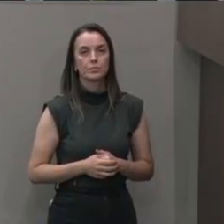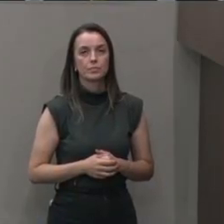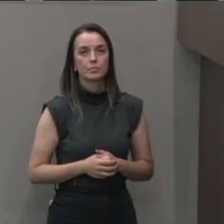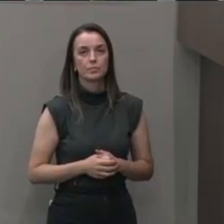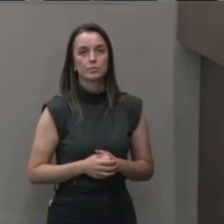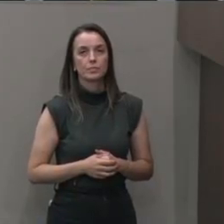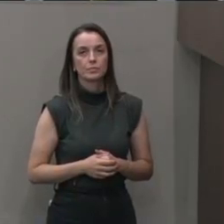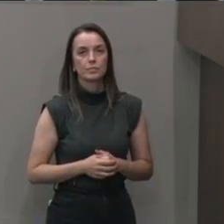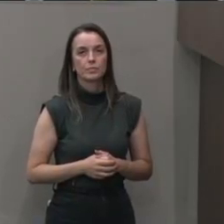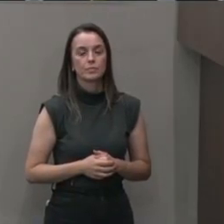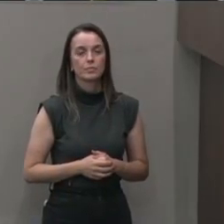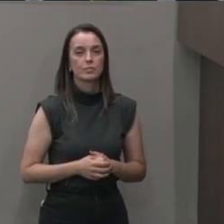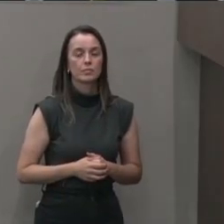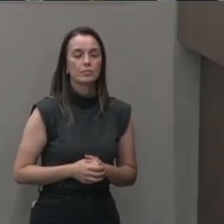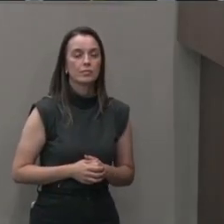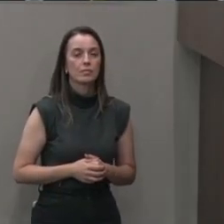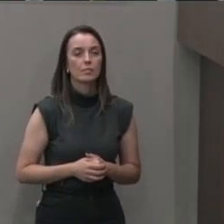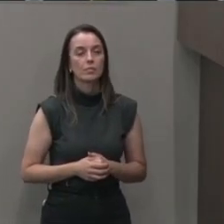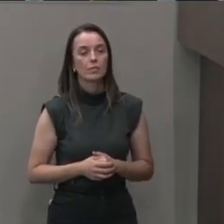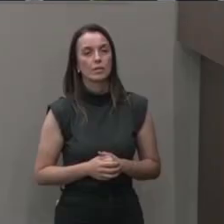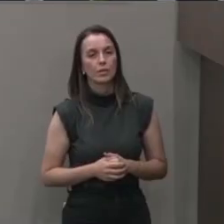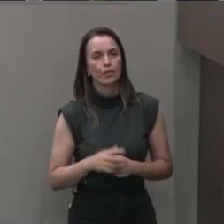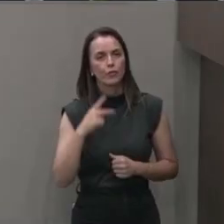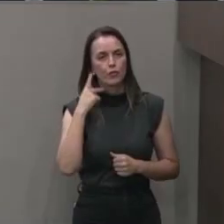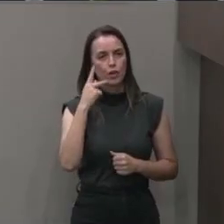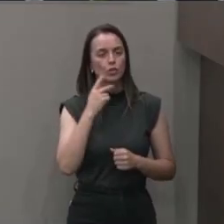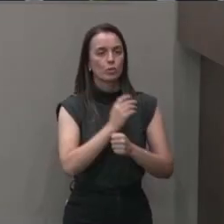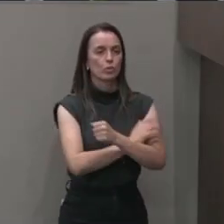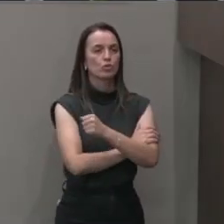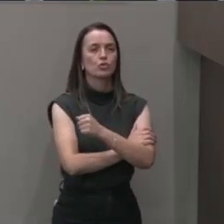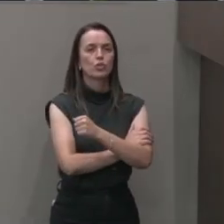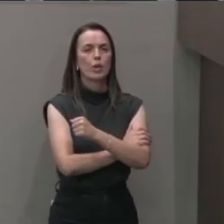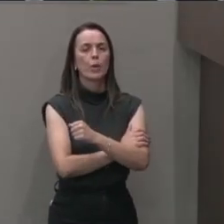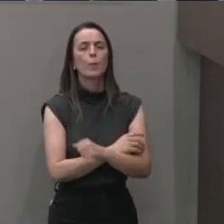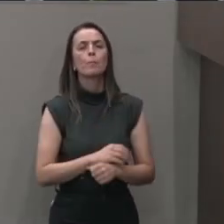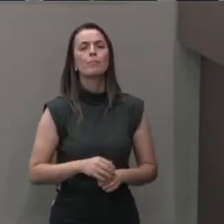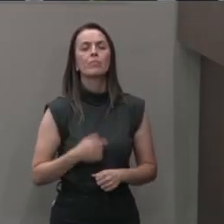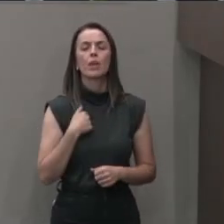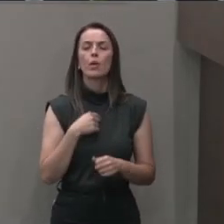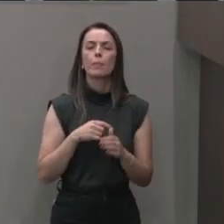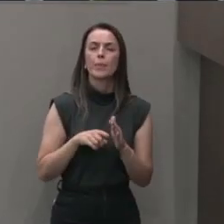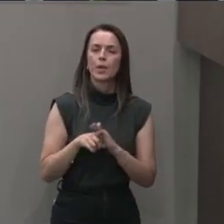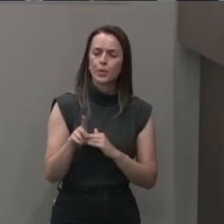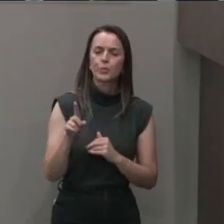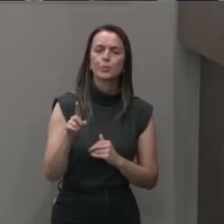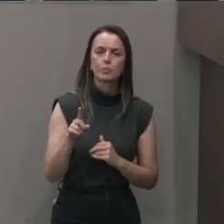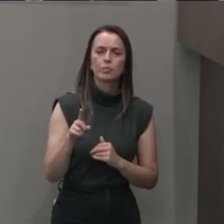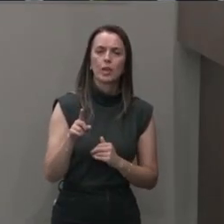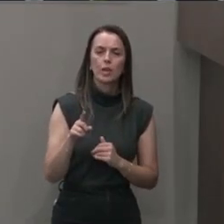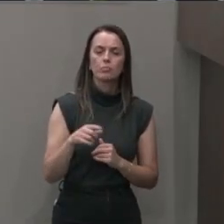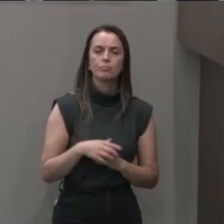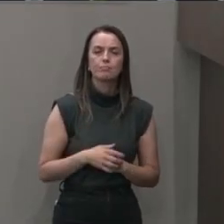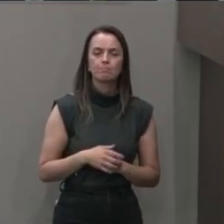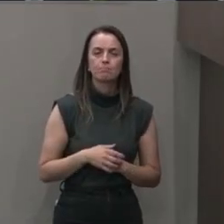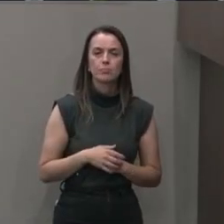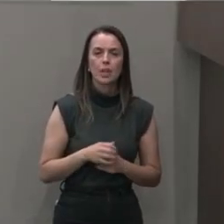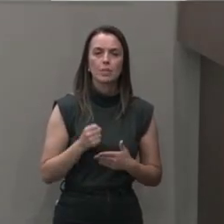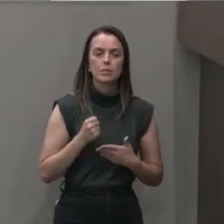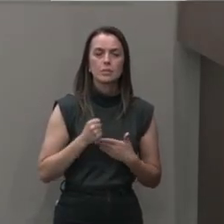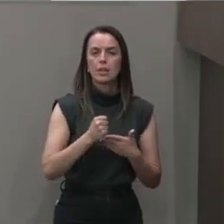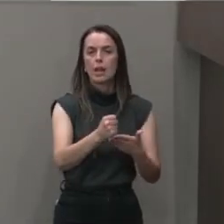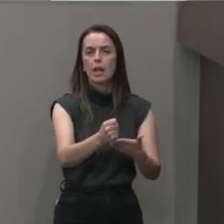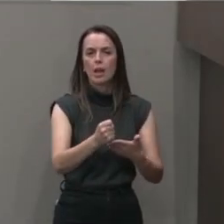Saudações campeãs, né? Vereador Gil Krug, lhe questionei aqui quanto aos entregadores, que não fica